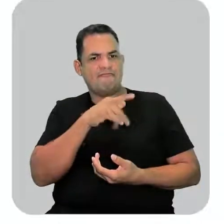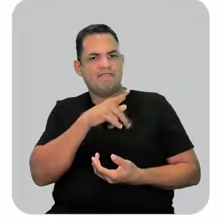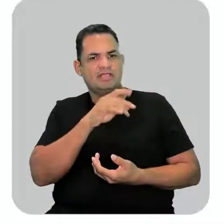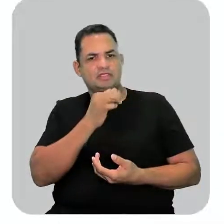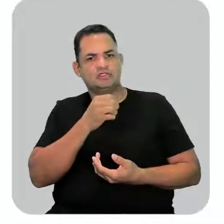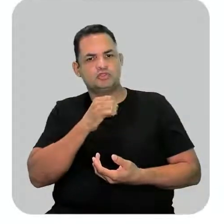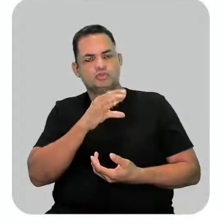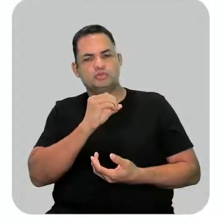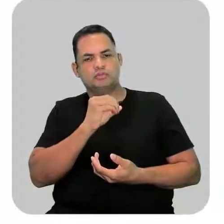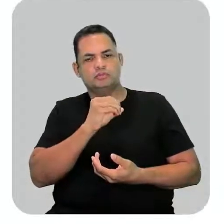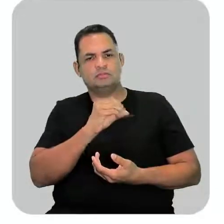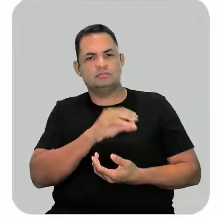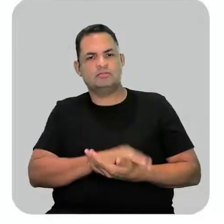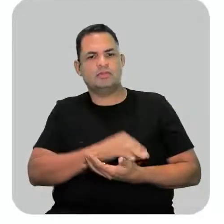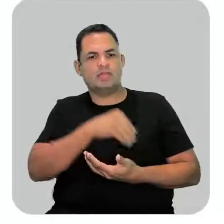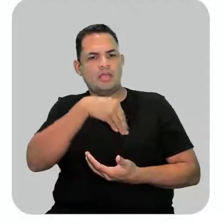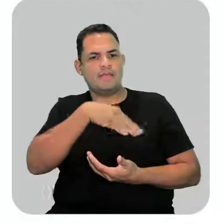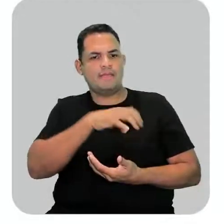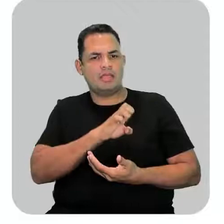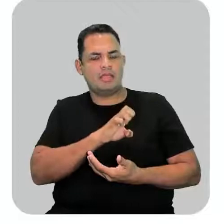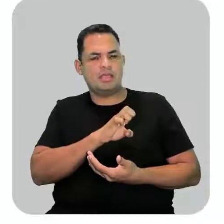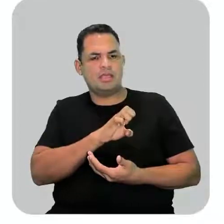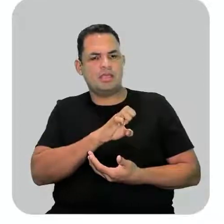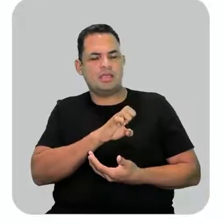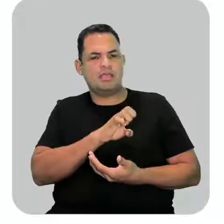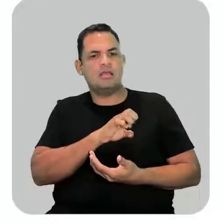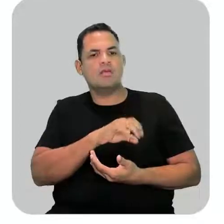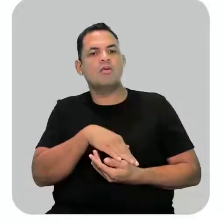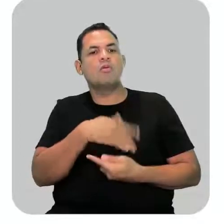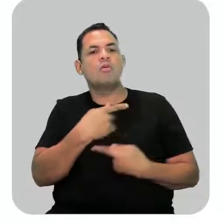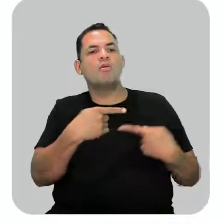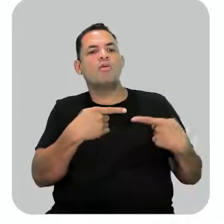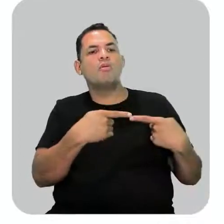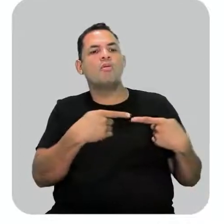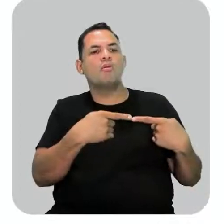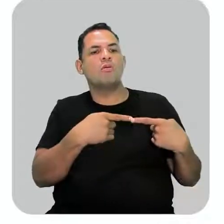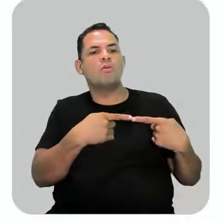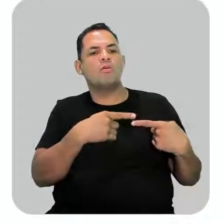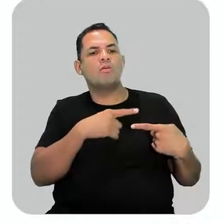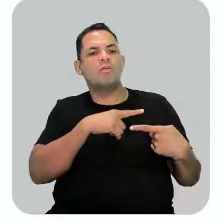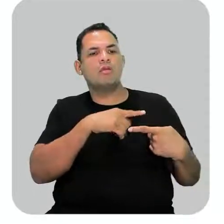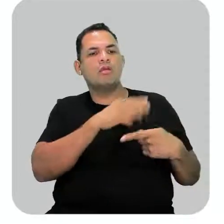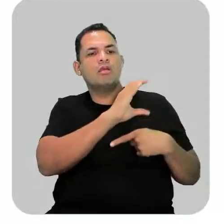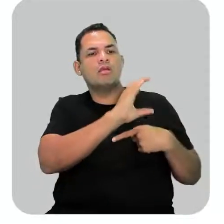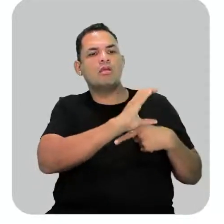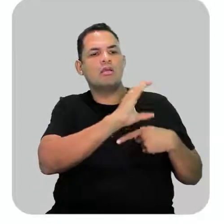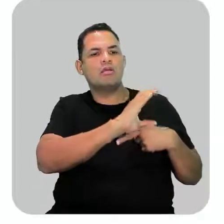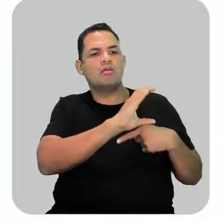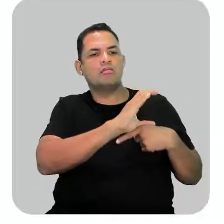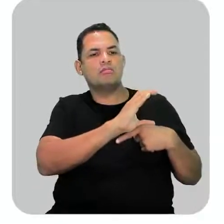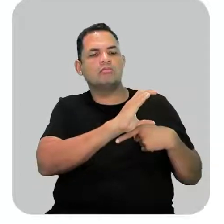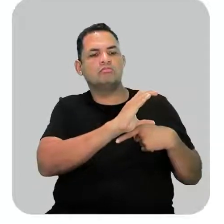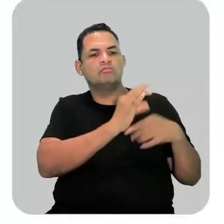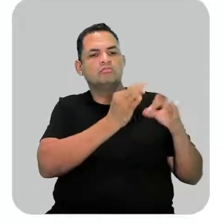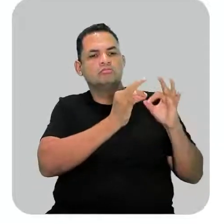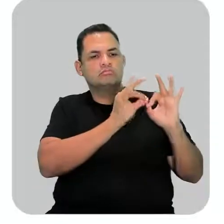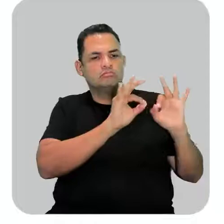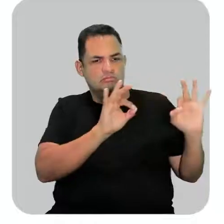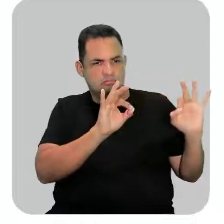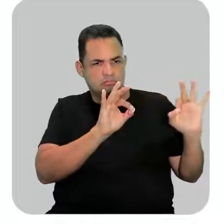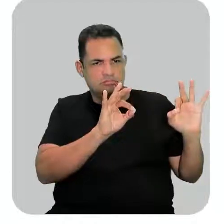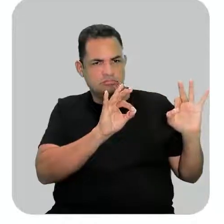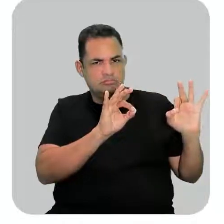de azul aqui. Qual vai ser a ligação que esse carbono vai estar fazendo? Todas as ligações do tipo simples. Então, vou usar